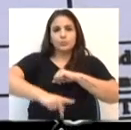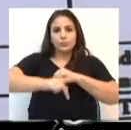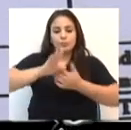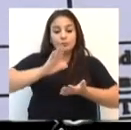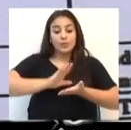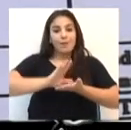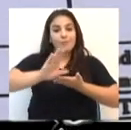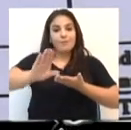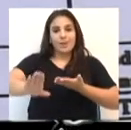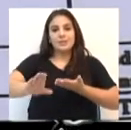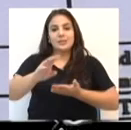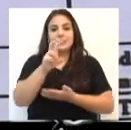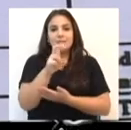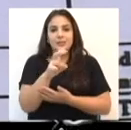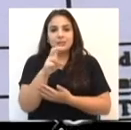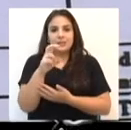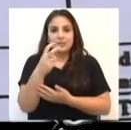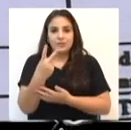Fundo investe